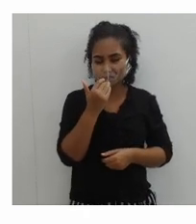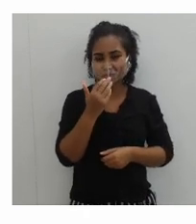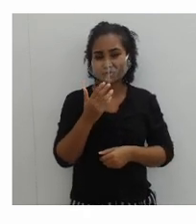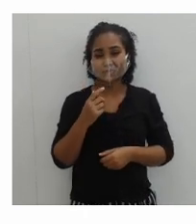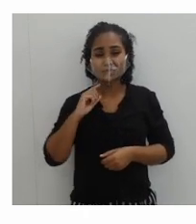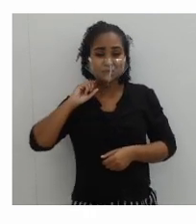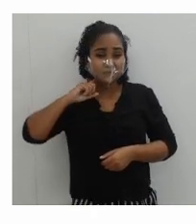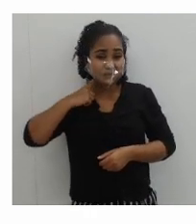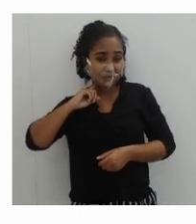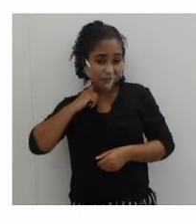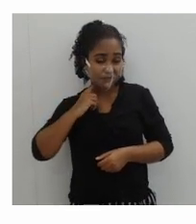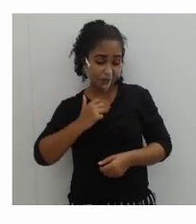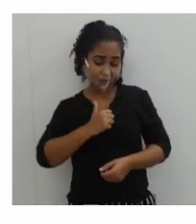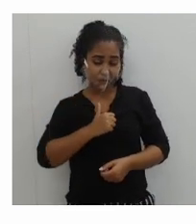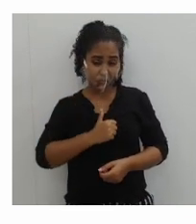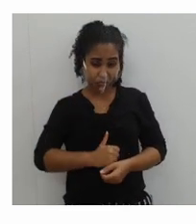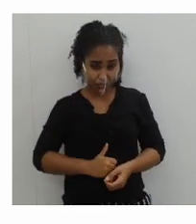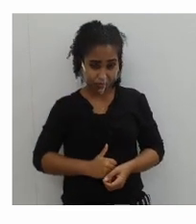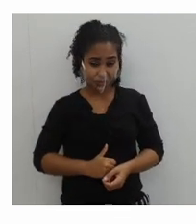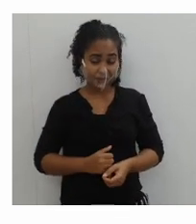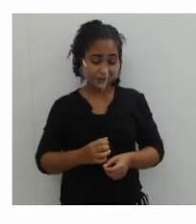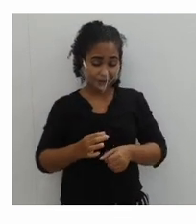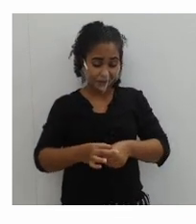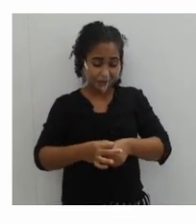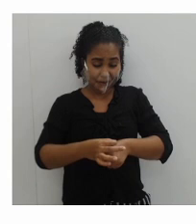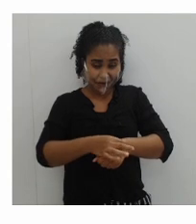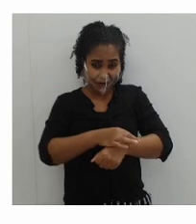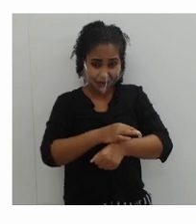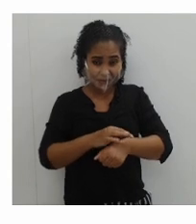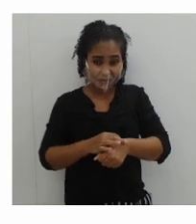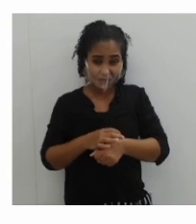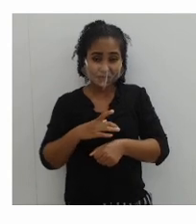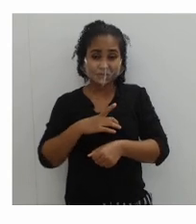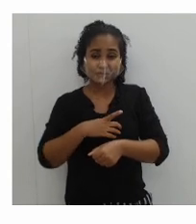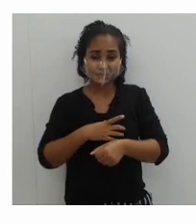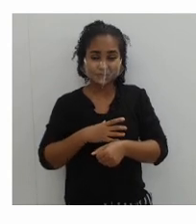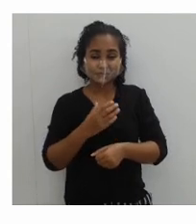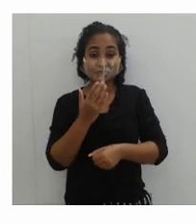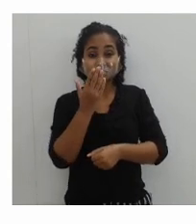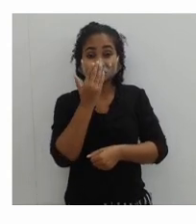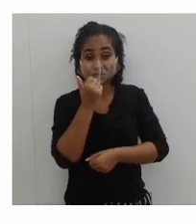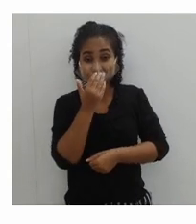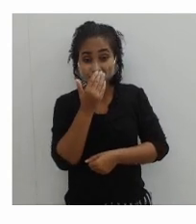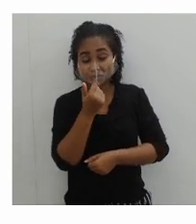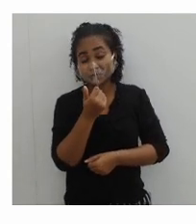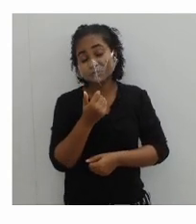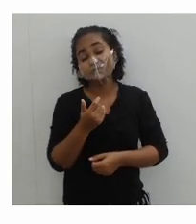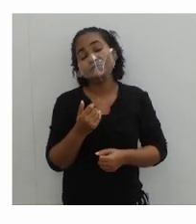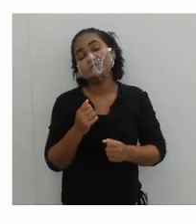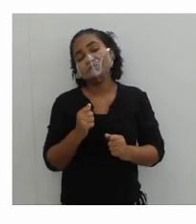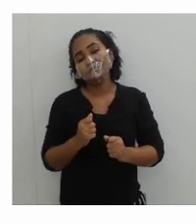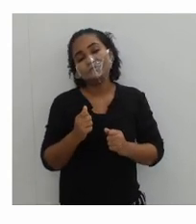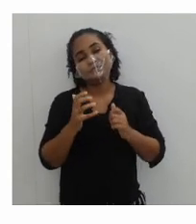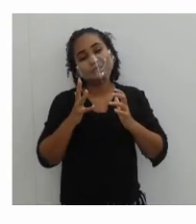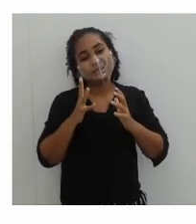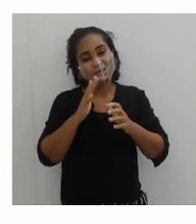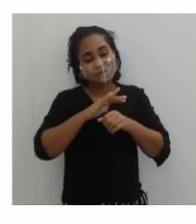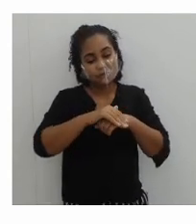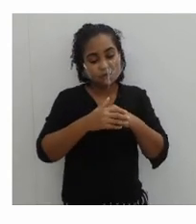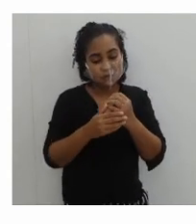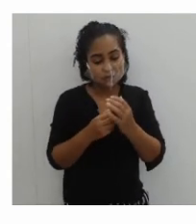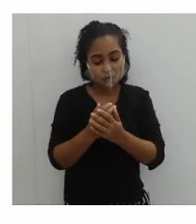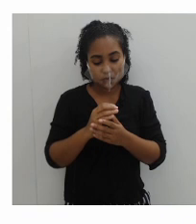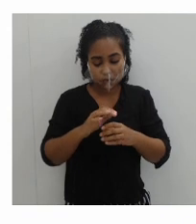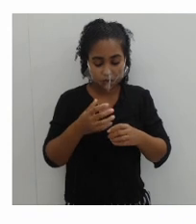com fezes, que tem os ovos, né? Você faz a ingestão desse alimento, então por isso a importância de lavar bem